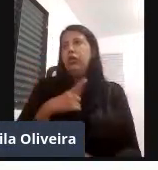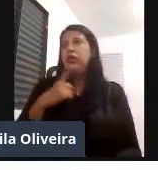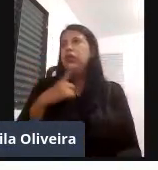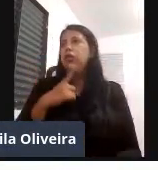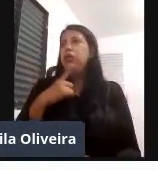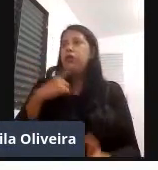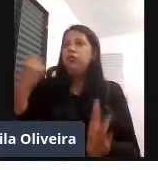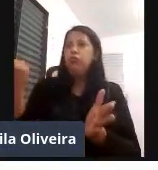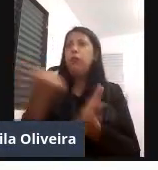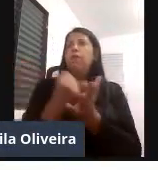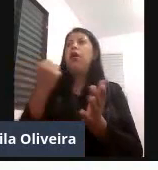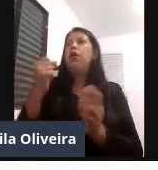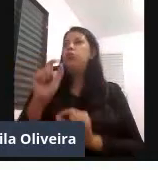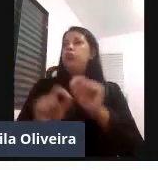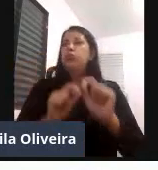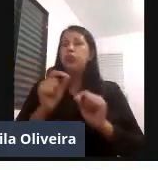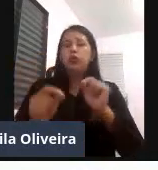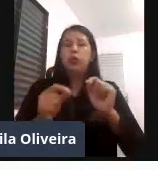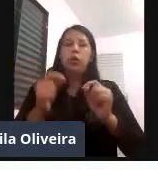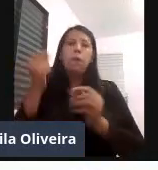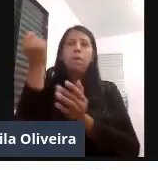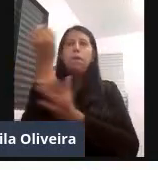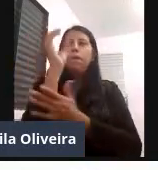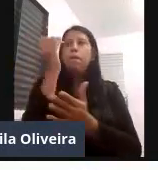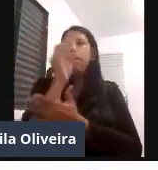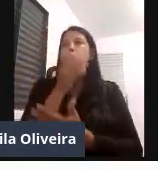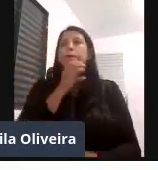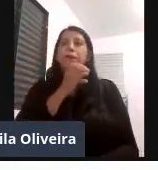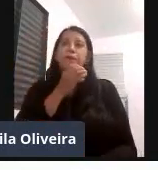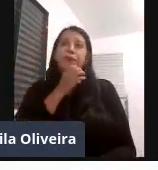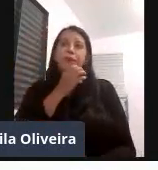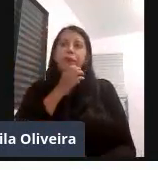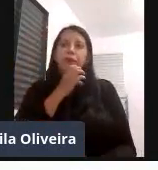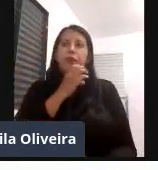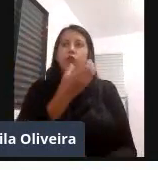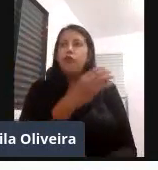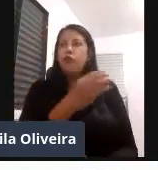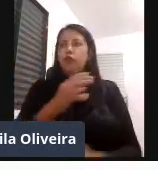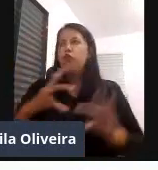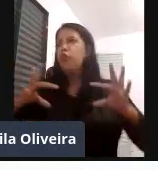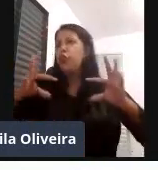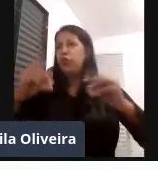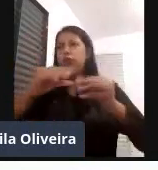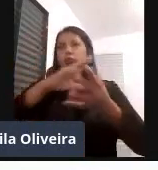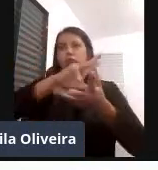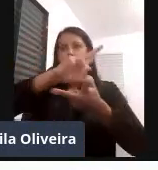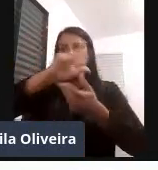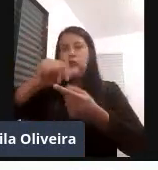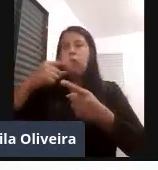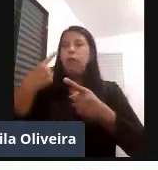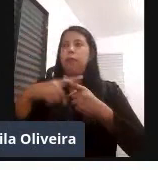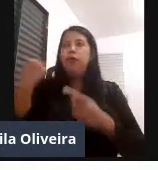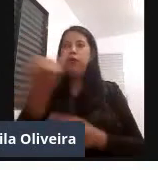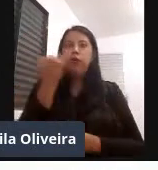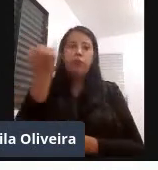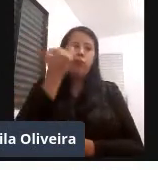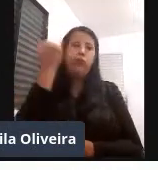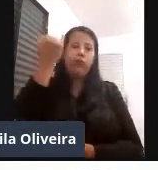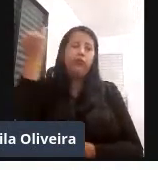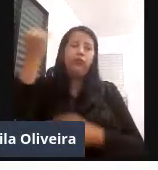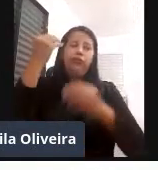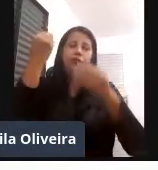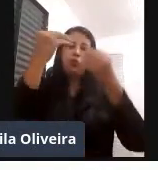para a difusão e compartilhamento do conhecimento científico em todo o mundo, pois são importantes fontes de informação